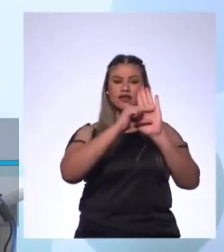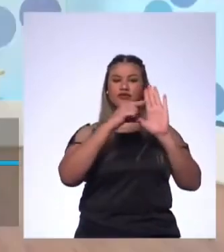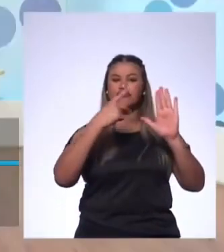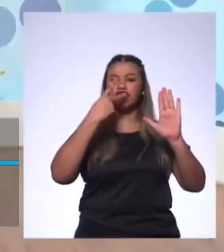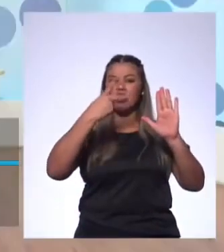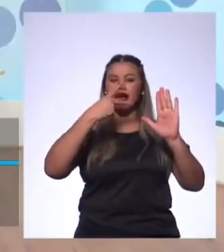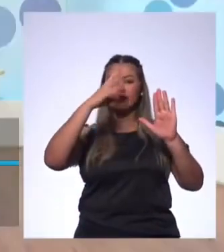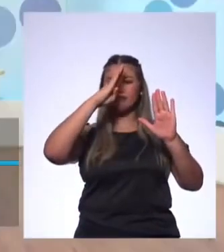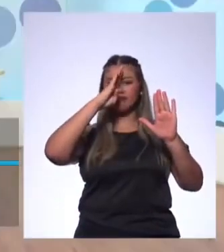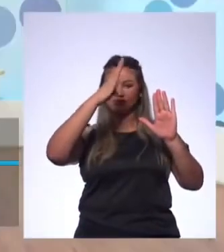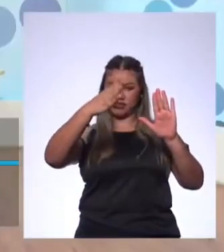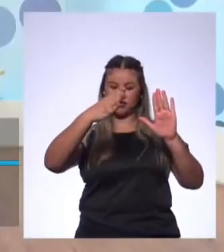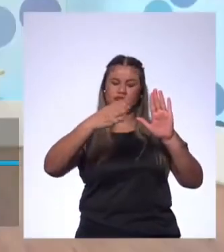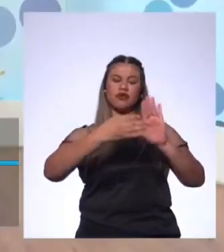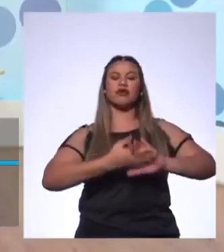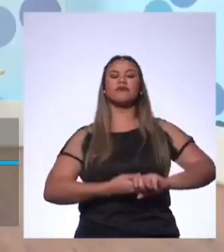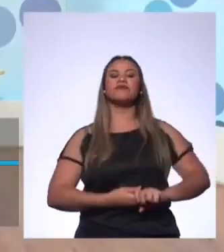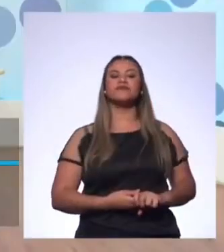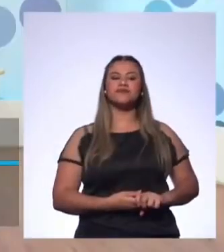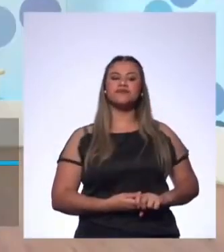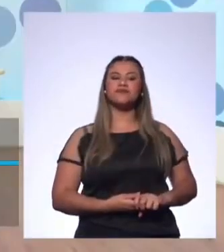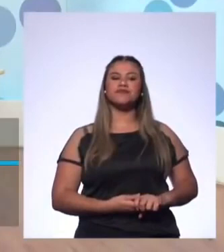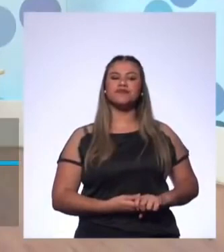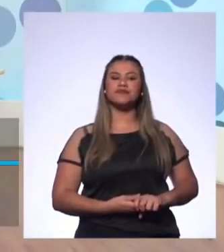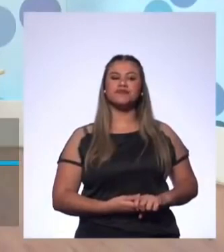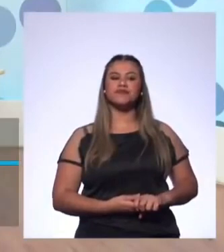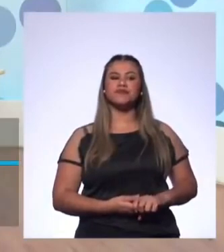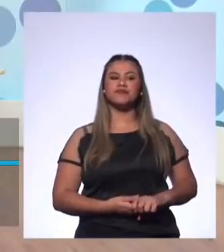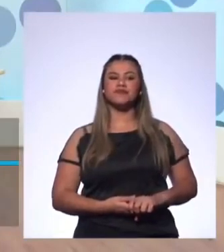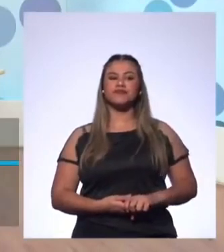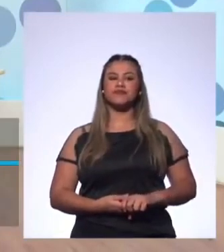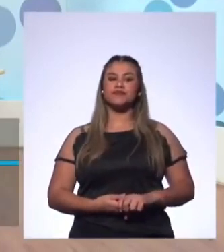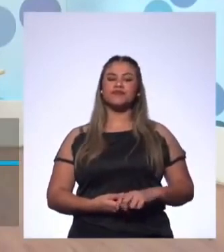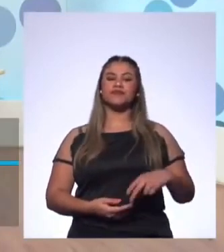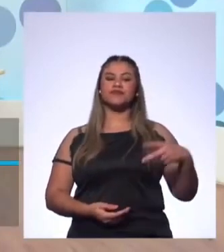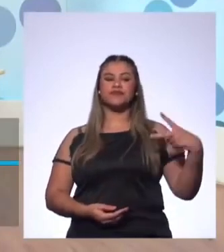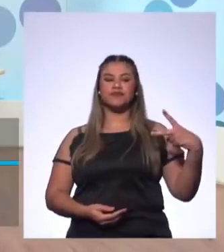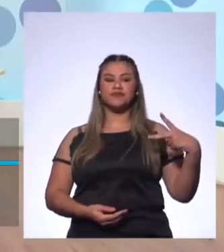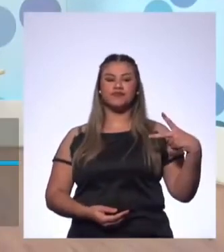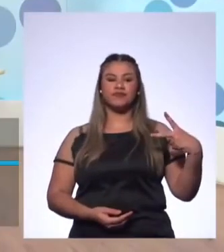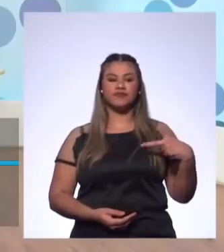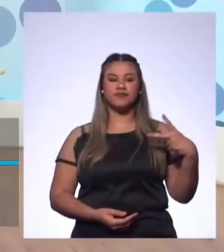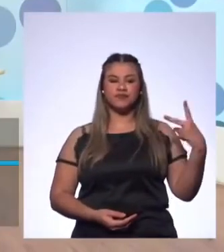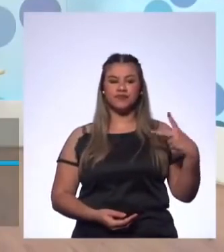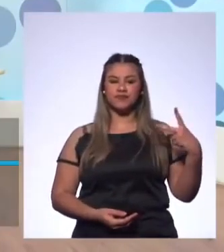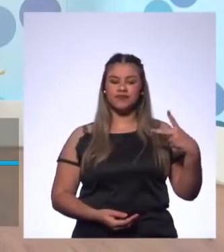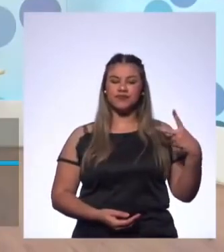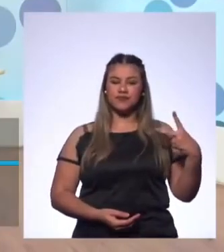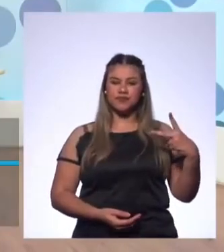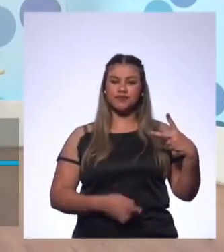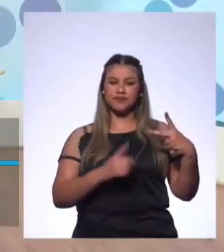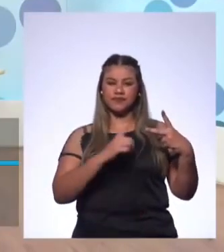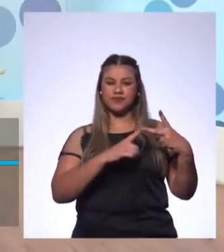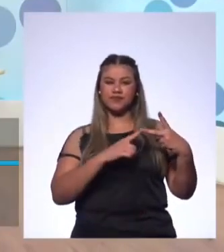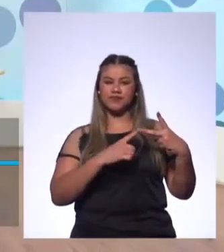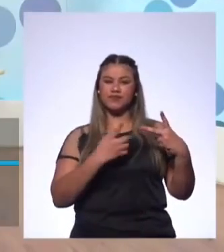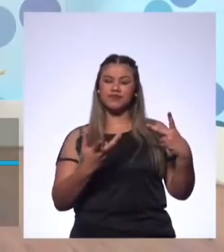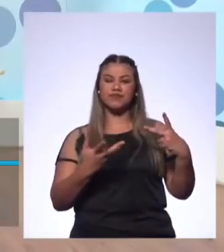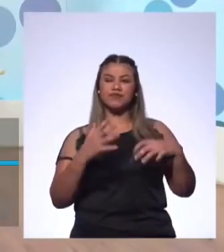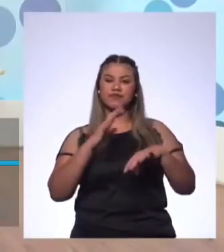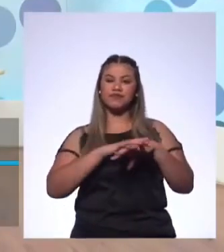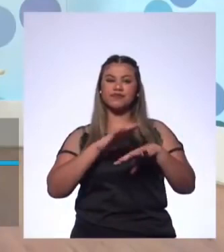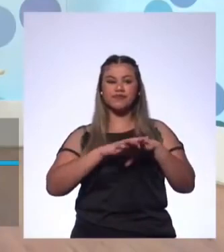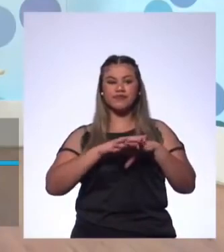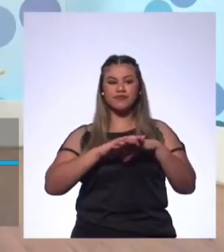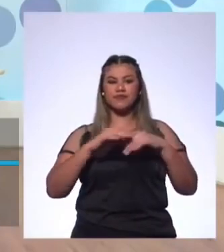falas? Como elas devem ser ditas no texto? Isso. Fala como devem ser a orientação, né? Como devem ser executadas